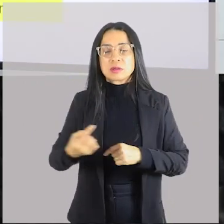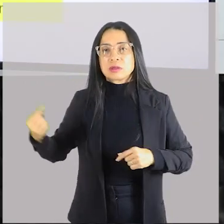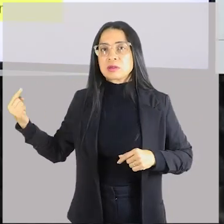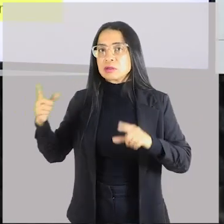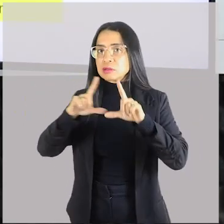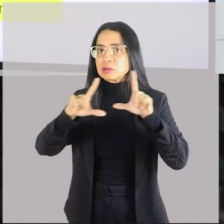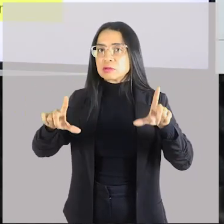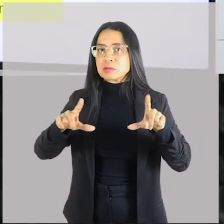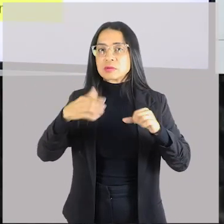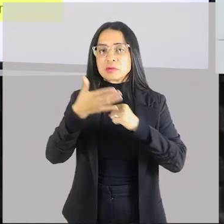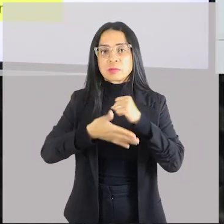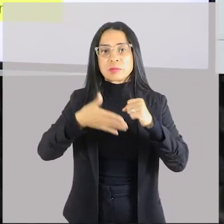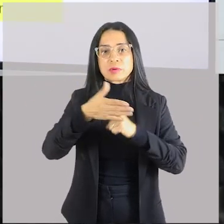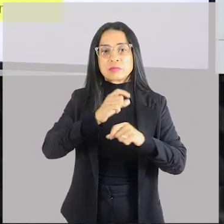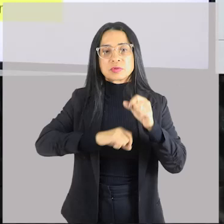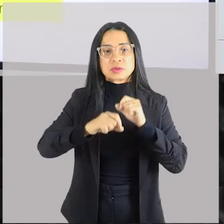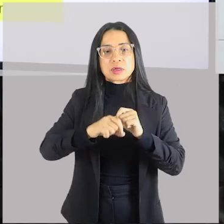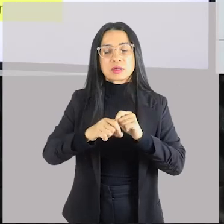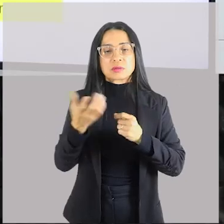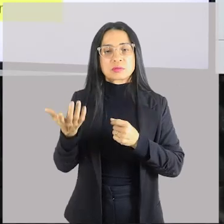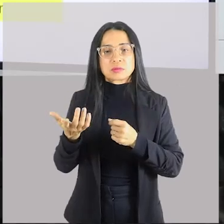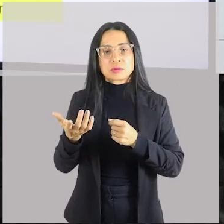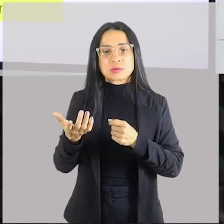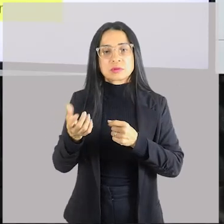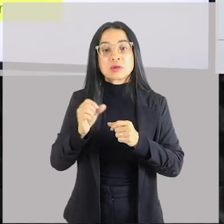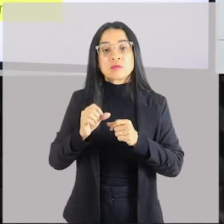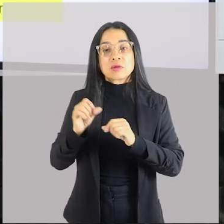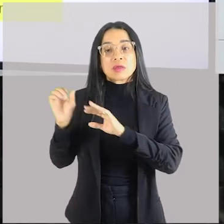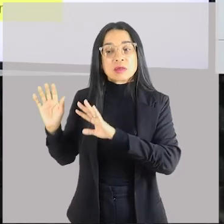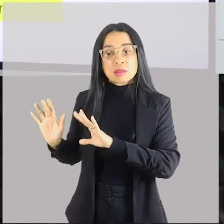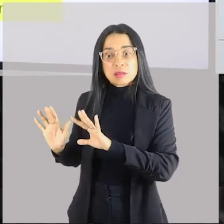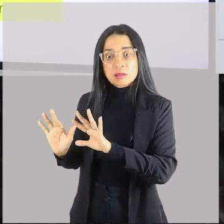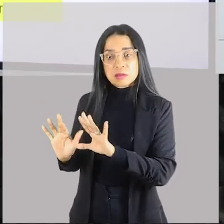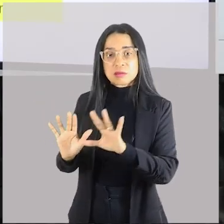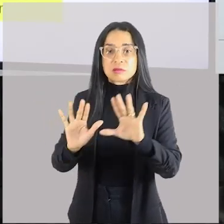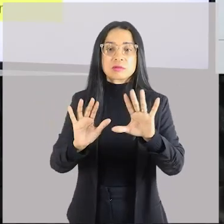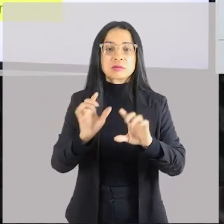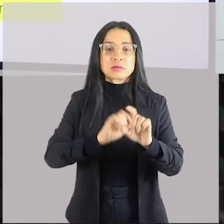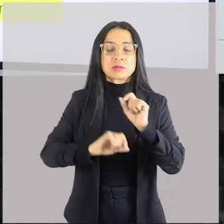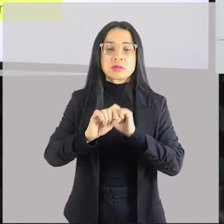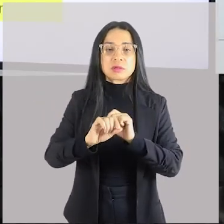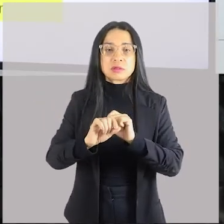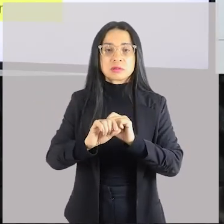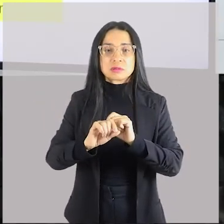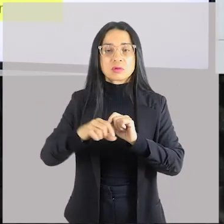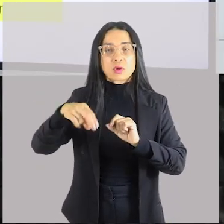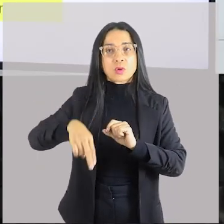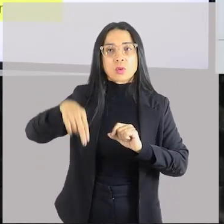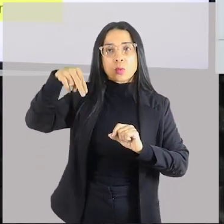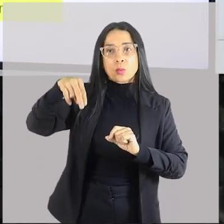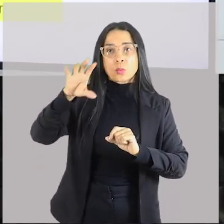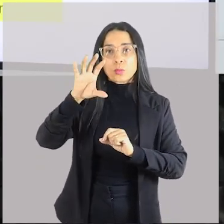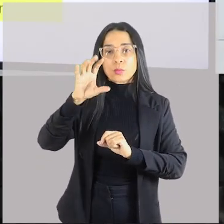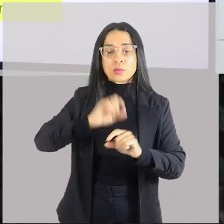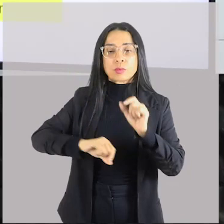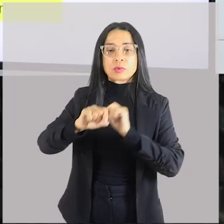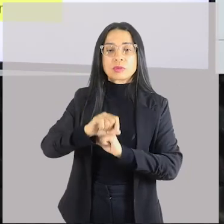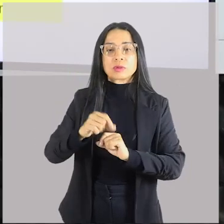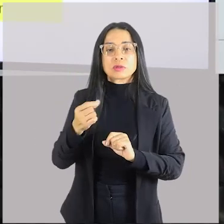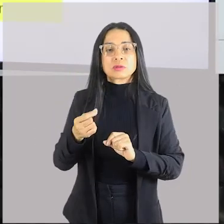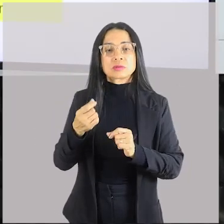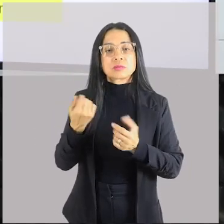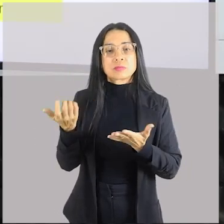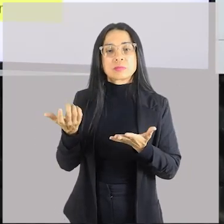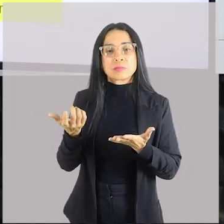homem Paulista que vê essa e esse Êxodo do nordeste do do da Catinga do do do Sertão nordestino para tentar a vida